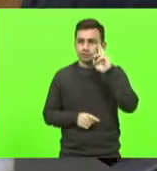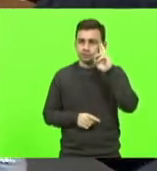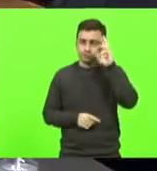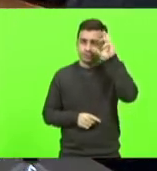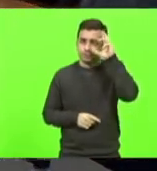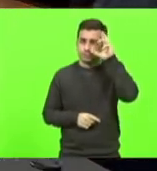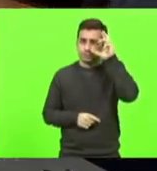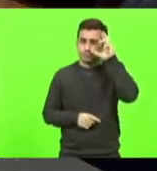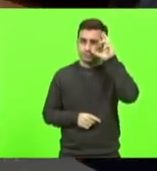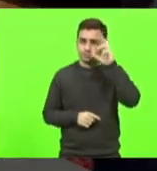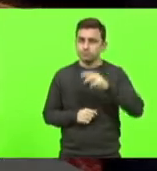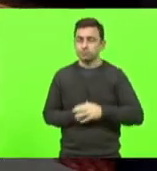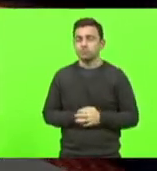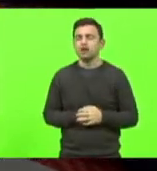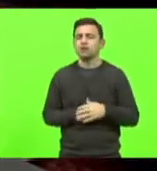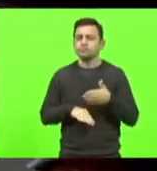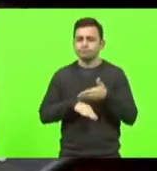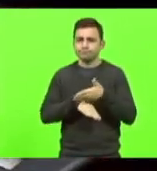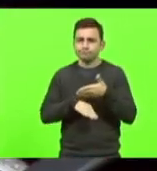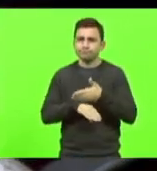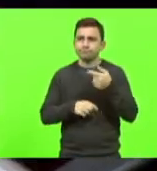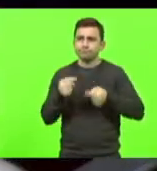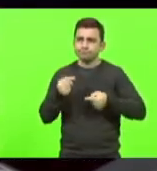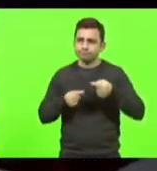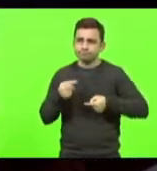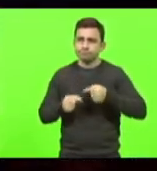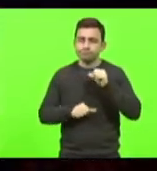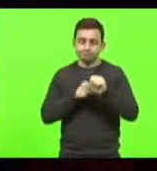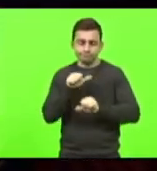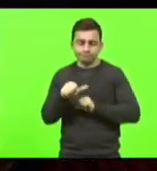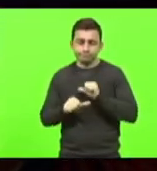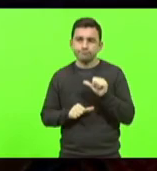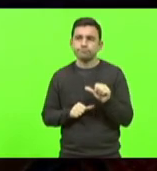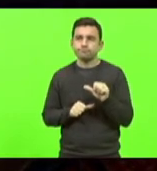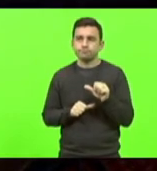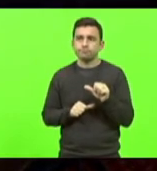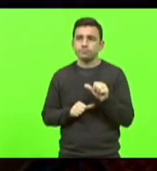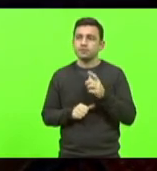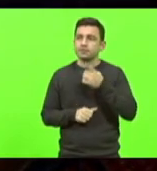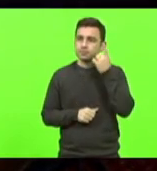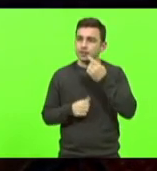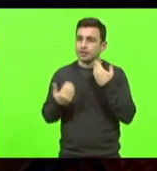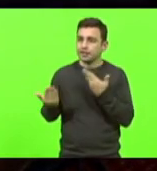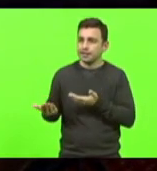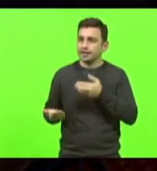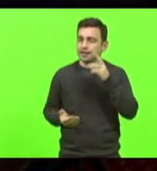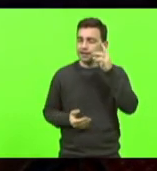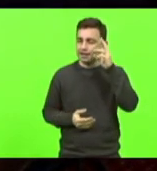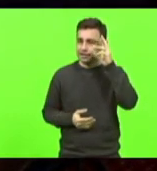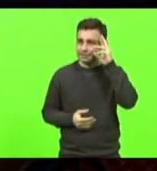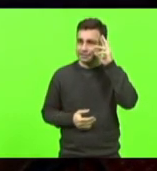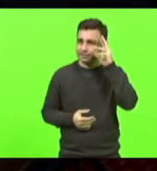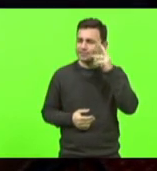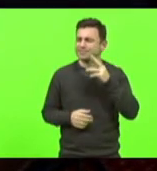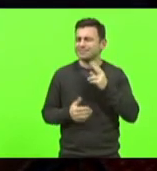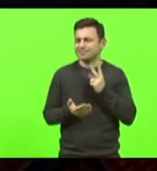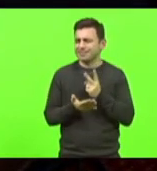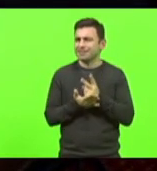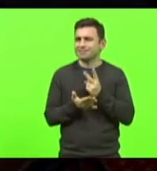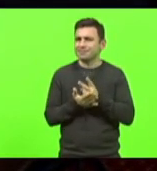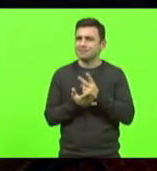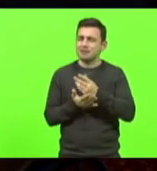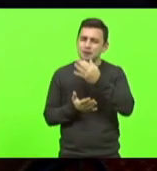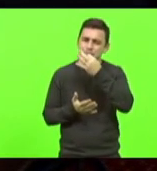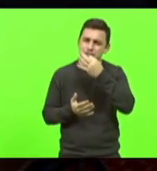participação no debate da reforma Deputado Alba colaborou sempre com muitas opiniões e